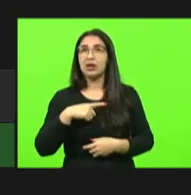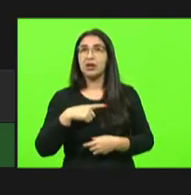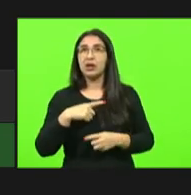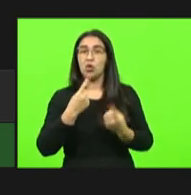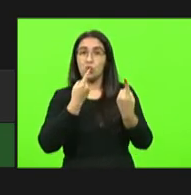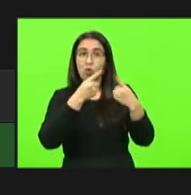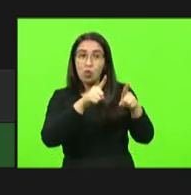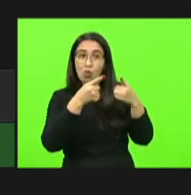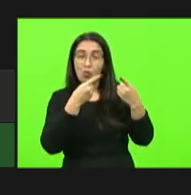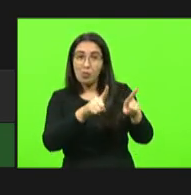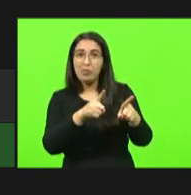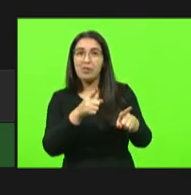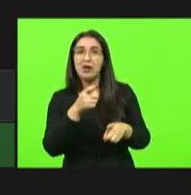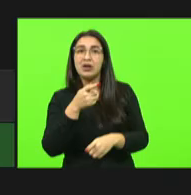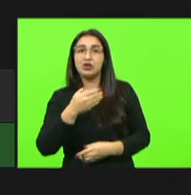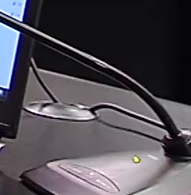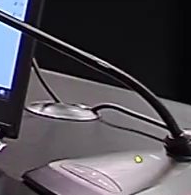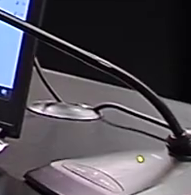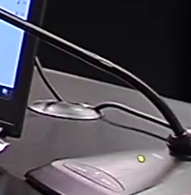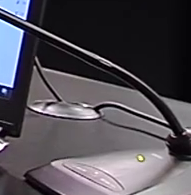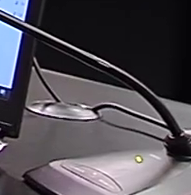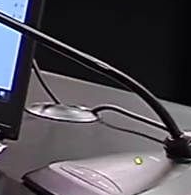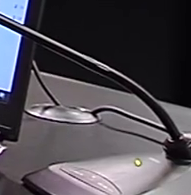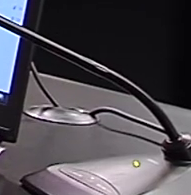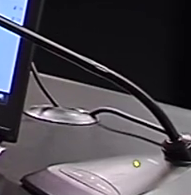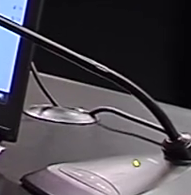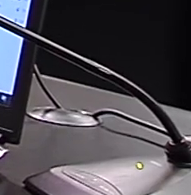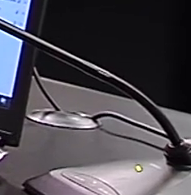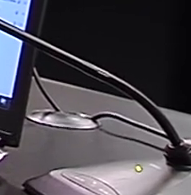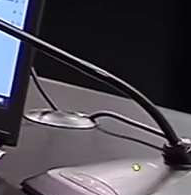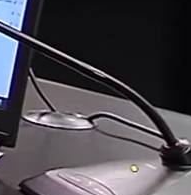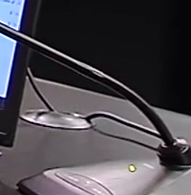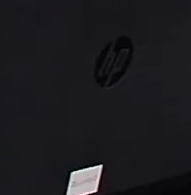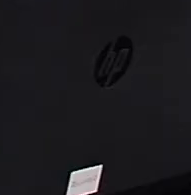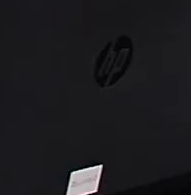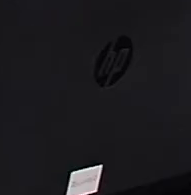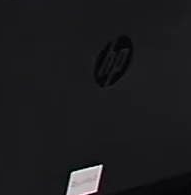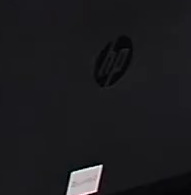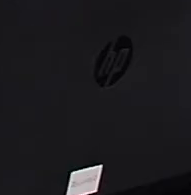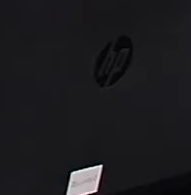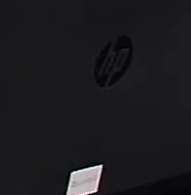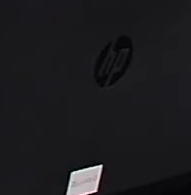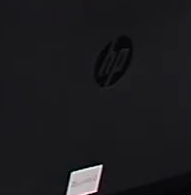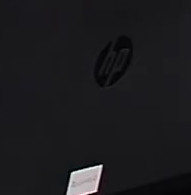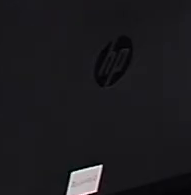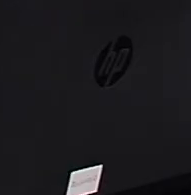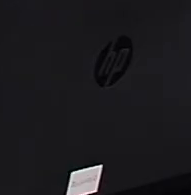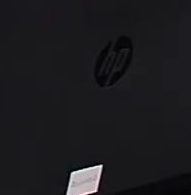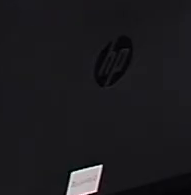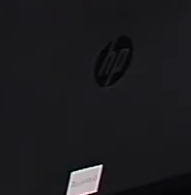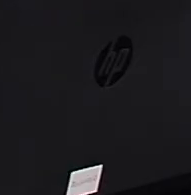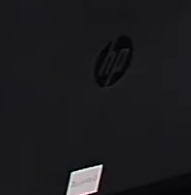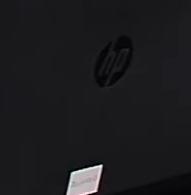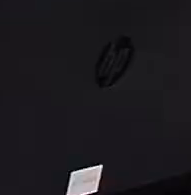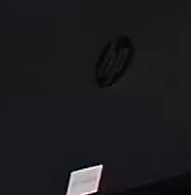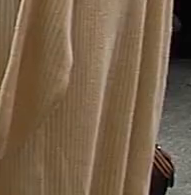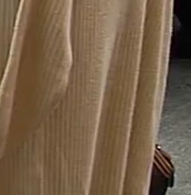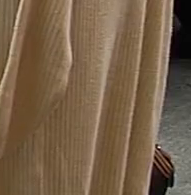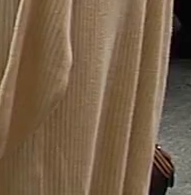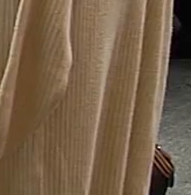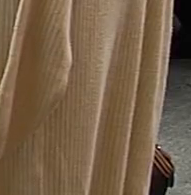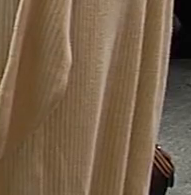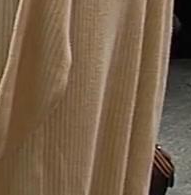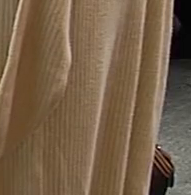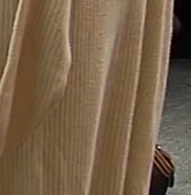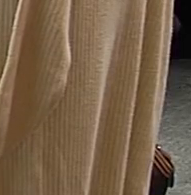O embate com a fome, a prioridade é o alimento. A deputada Luciane Carminati, relatora do projeto de lei na Comissão de Educação,